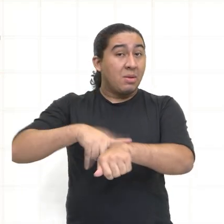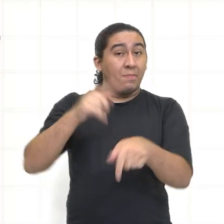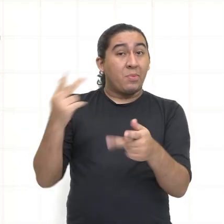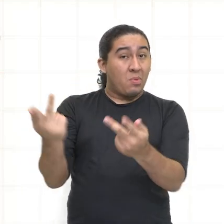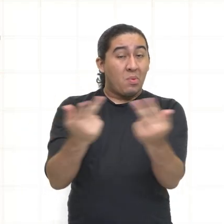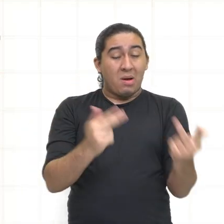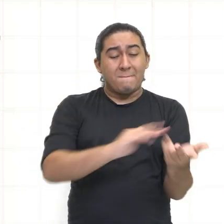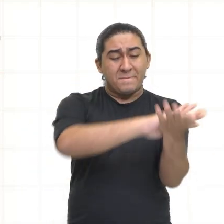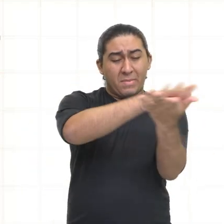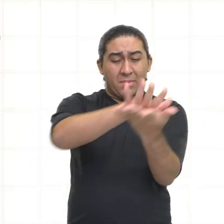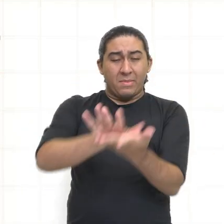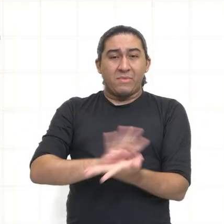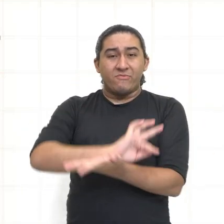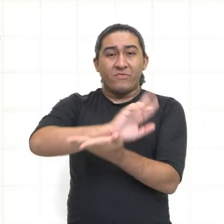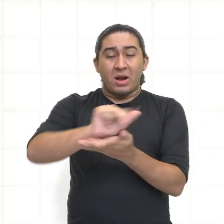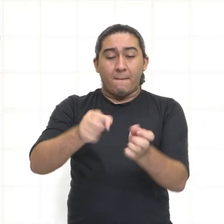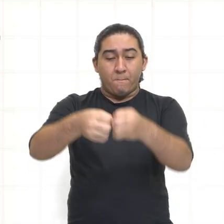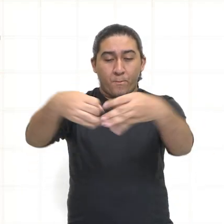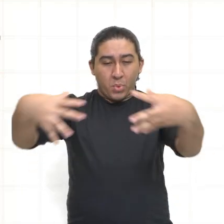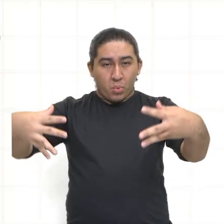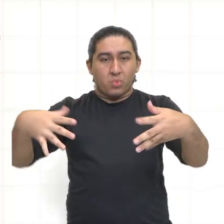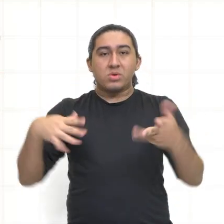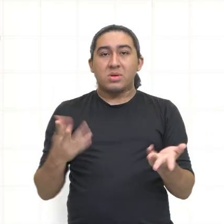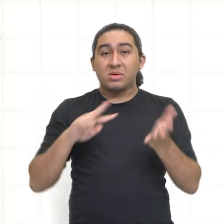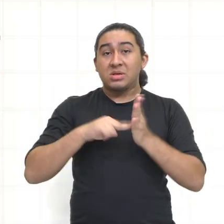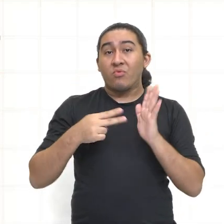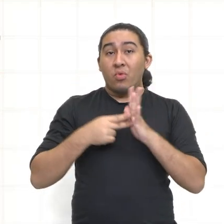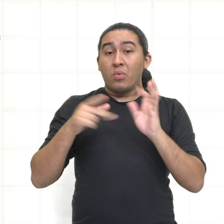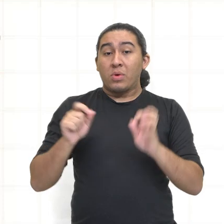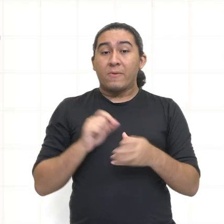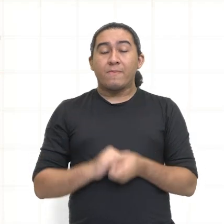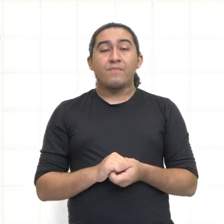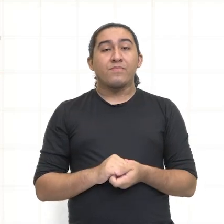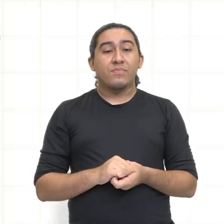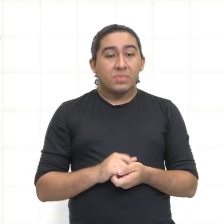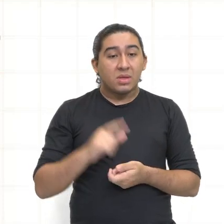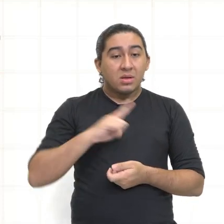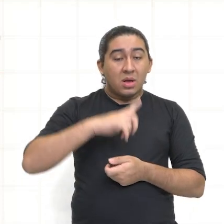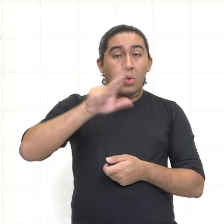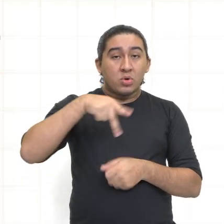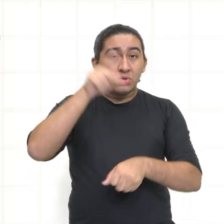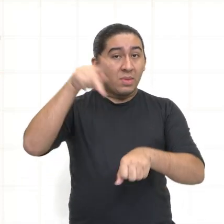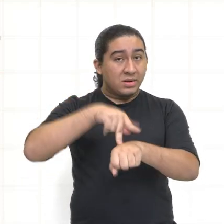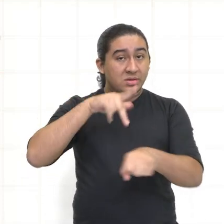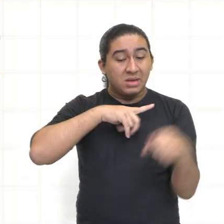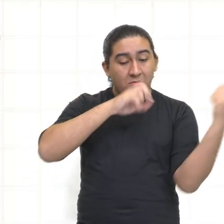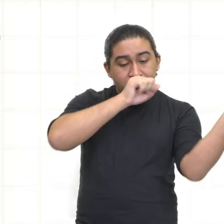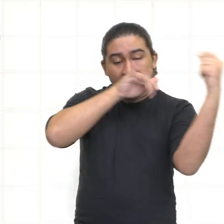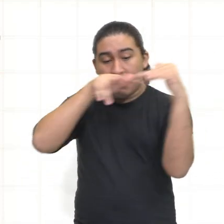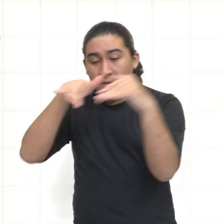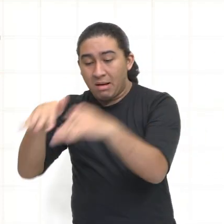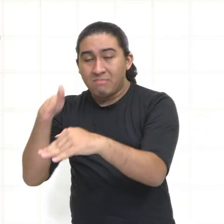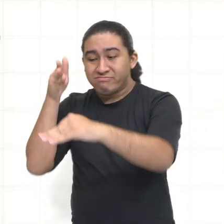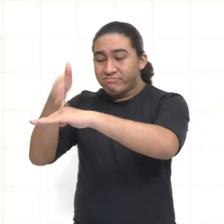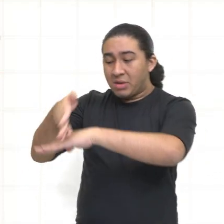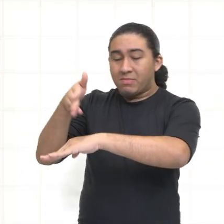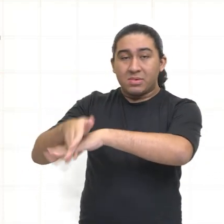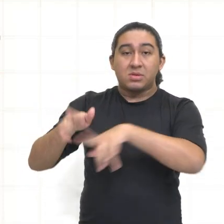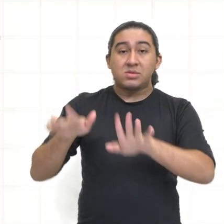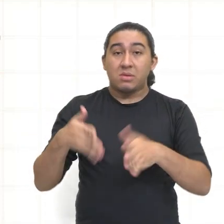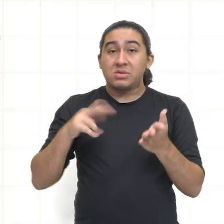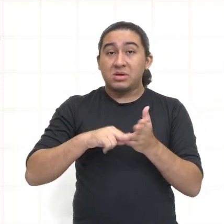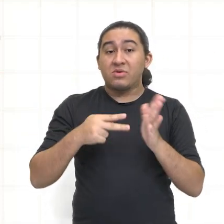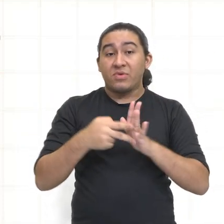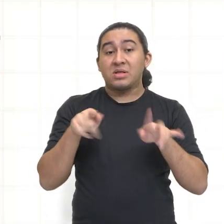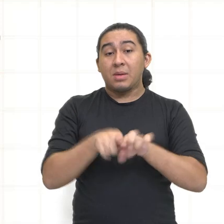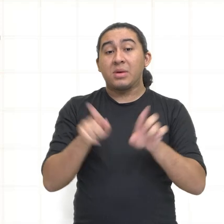Então, essa denúncia vai fazer com que haja a invasão do território iraquiano. Então, eles também vão alegar que há